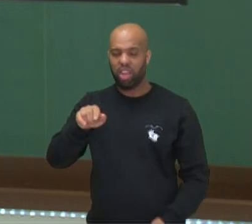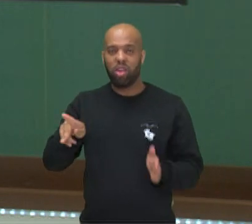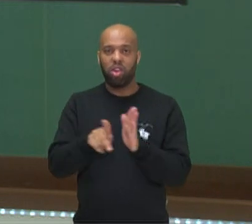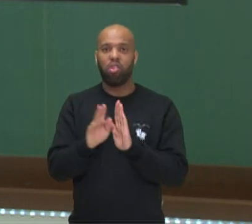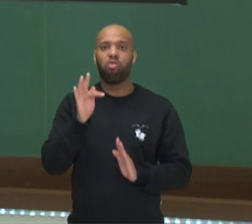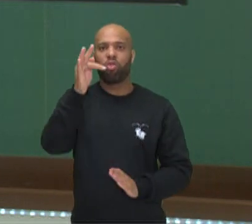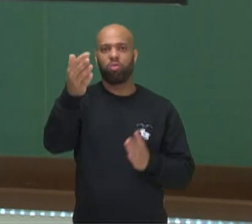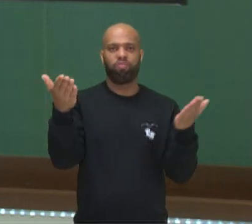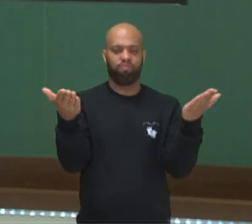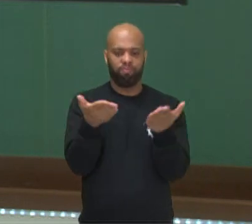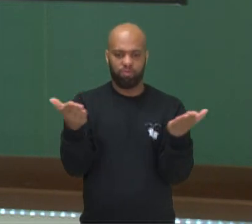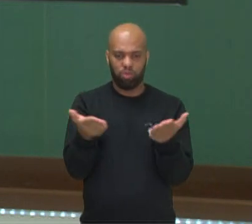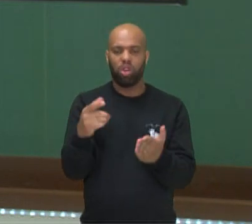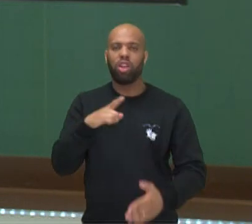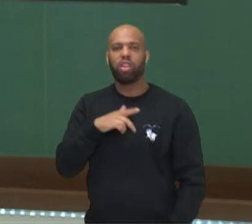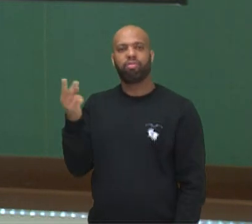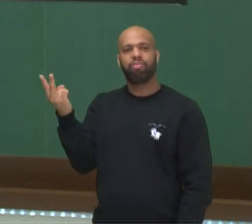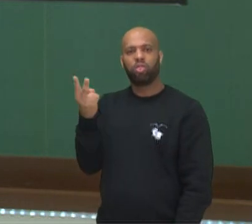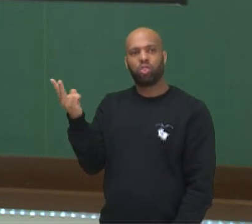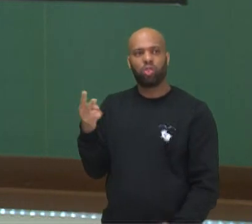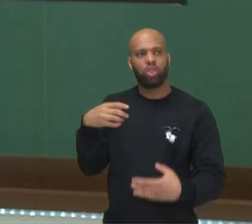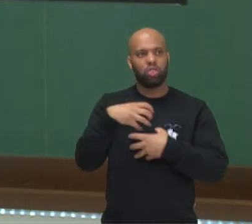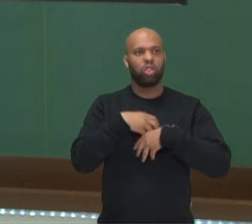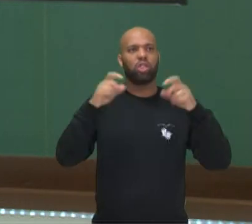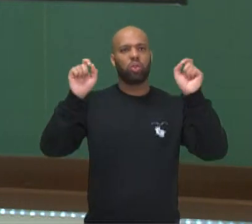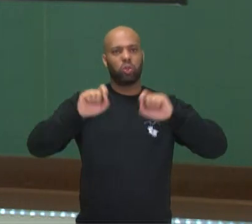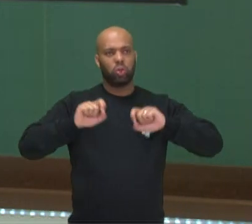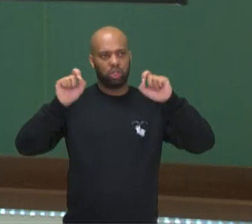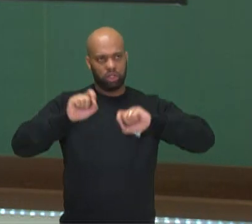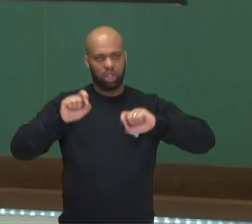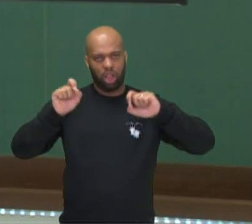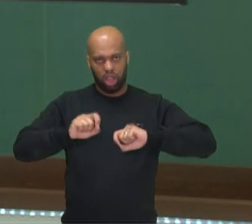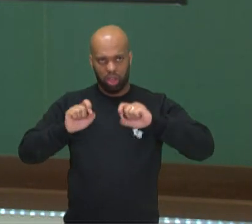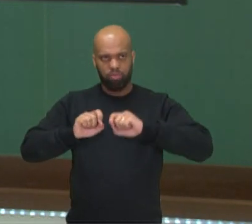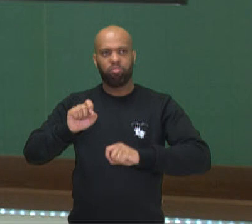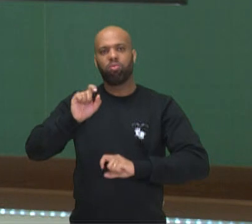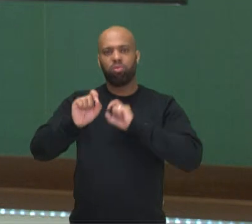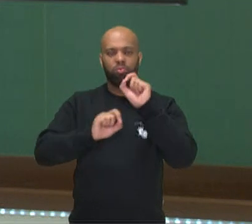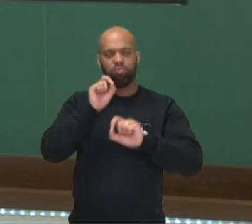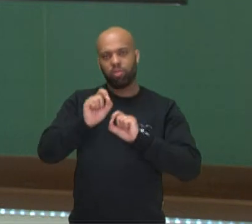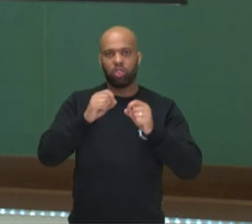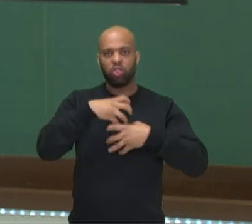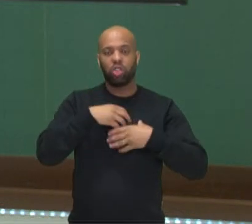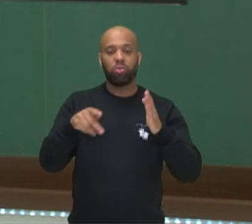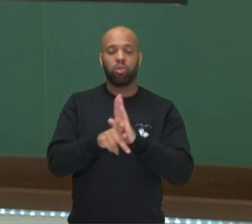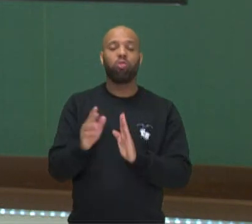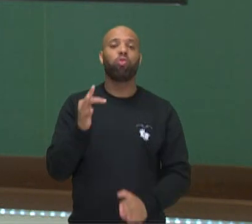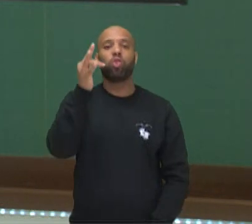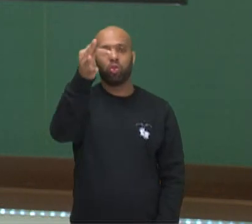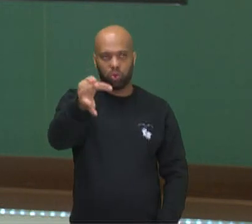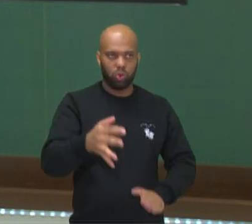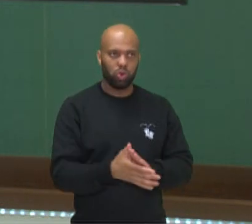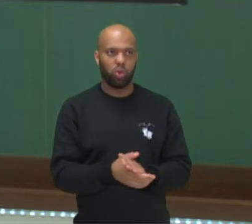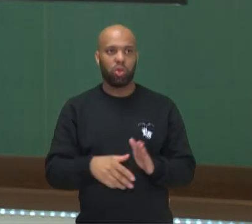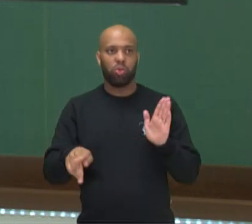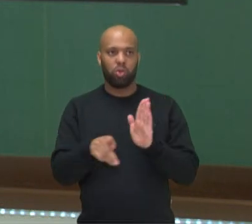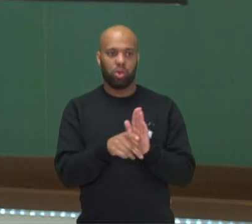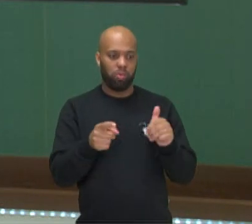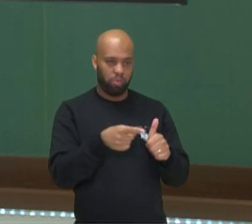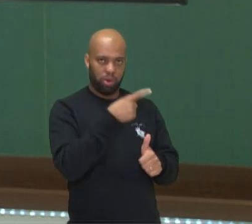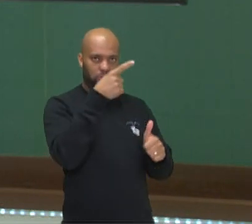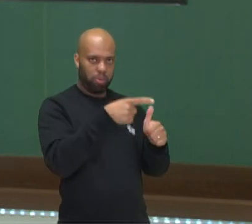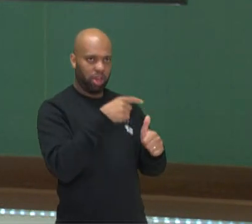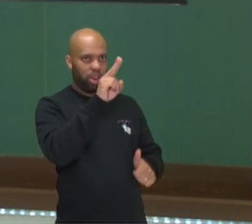presente, né? Então, em ambas as possibilidades aqui, a gente tem essa perspectiva de futuro, tanto na locução